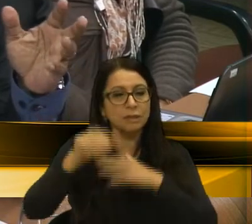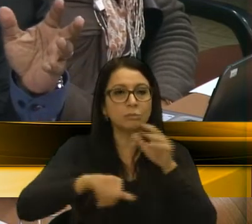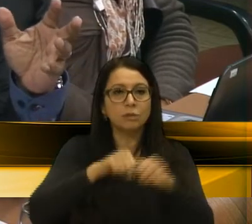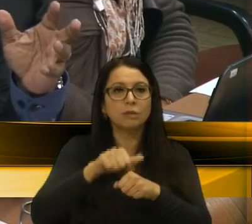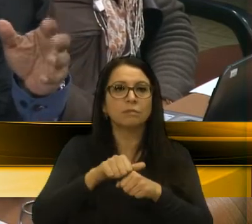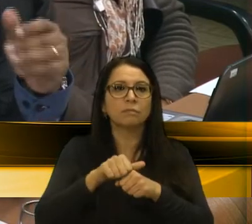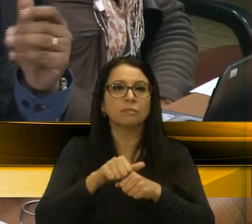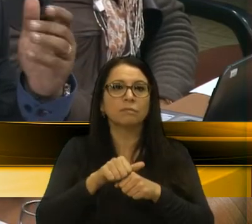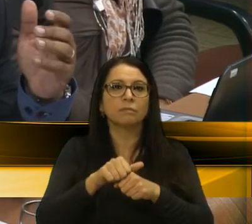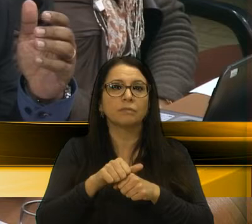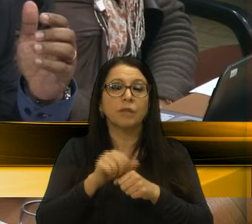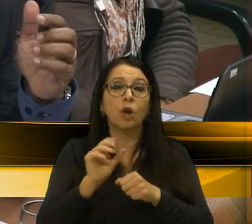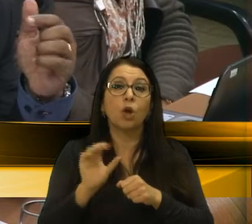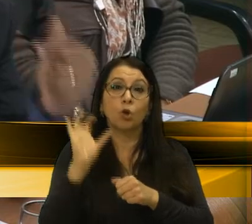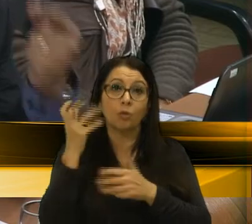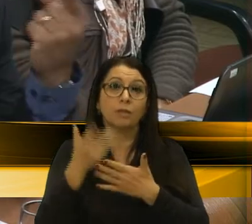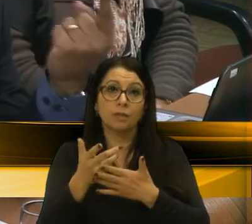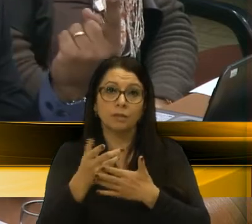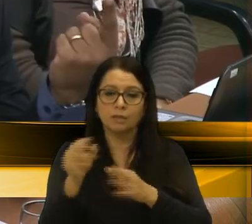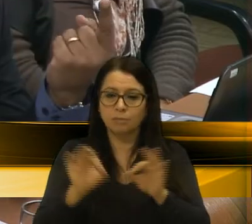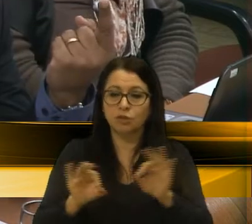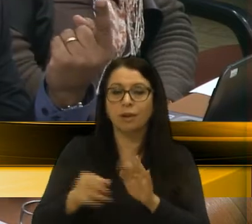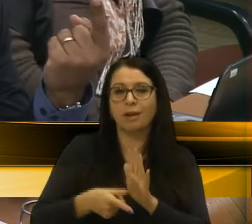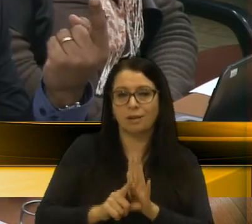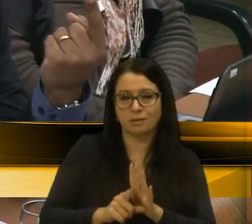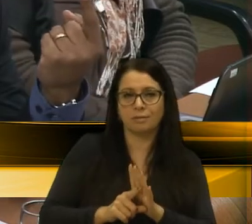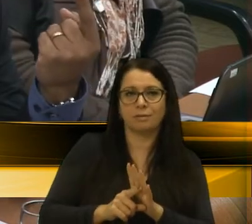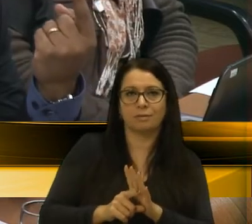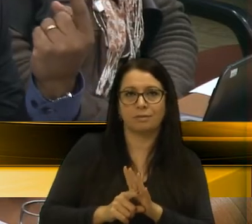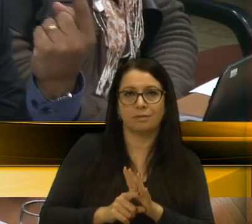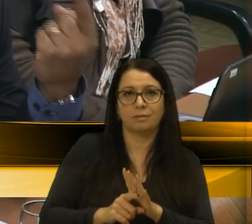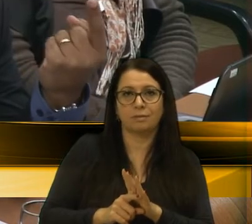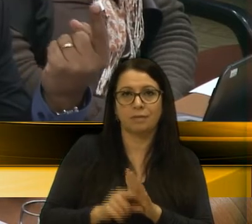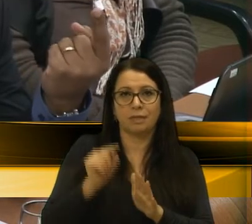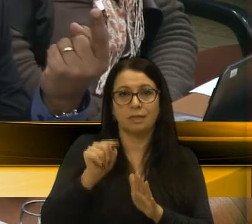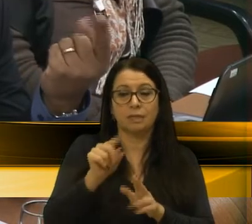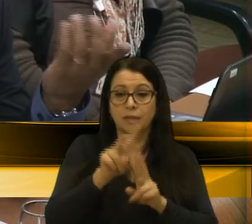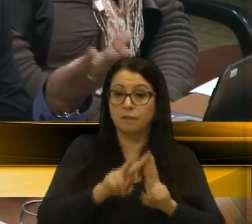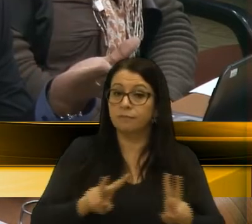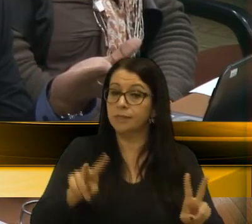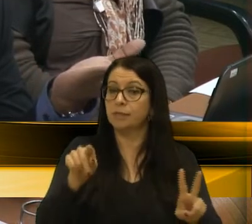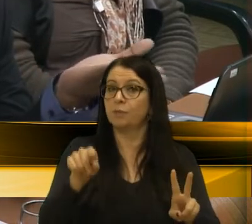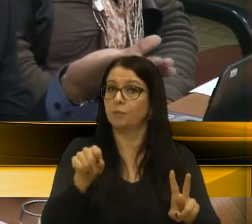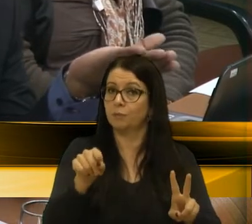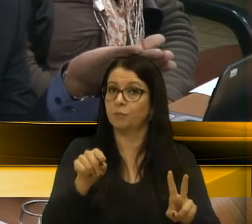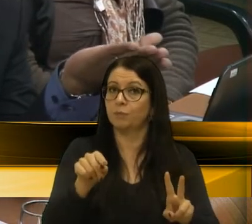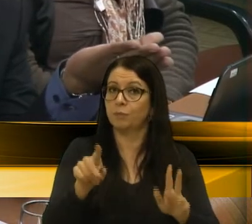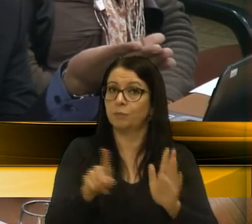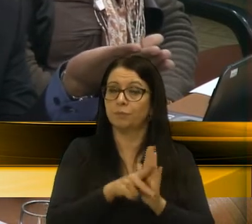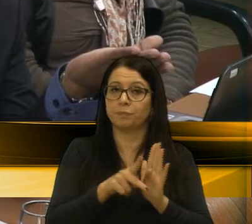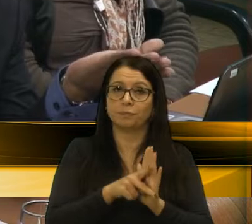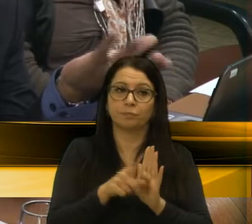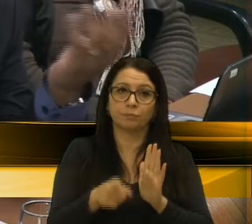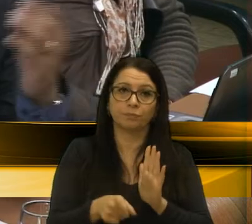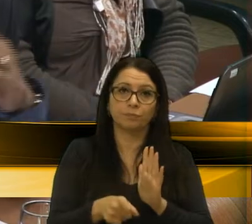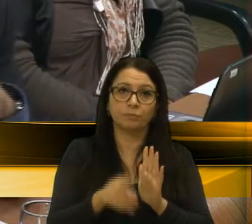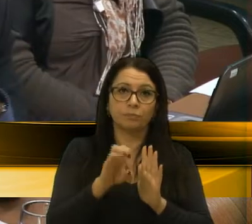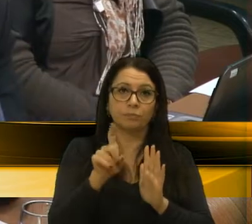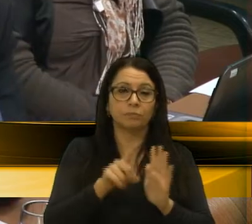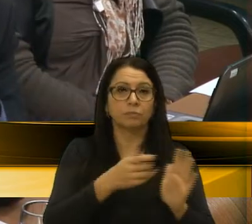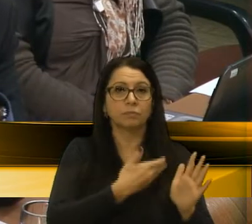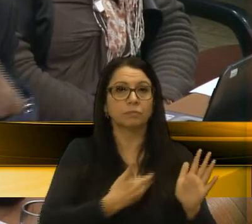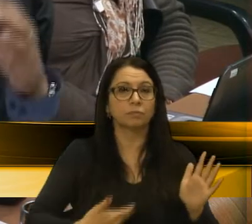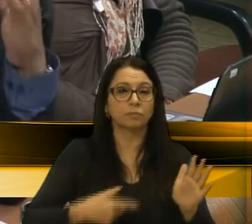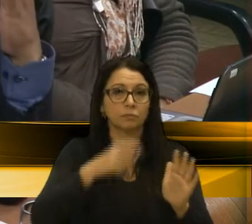né, elas acontecem e planejá-las, muito mais ter essa visão. O próprio ex-governador Sartori